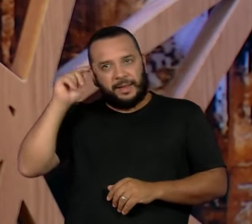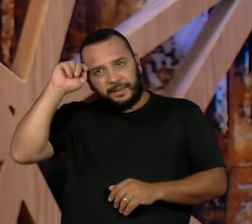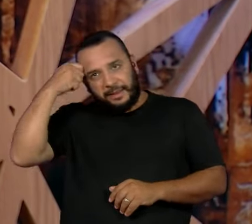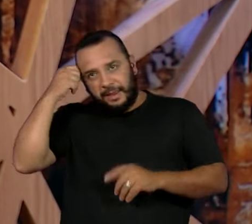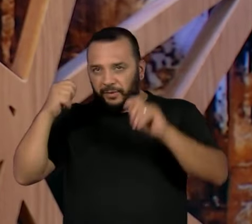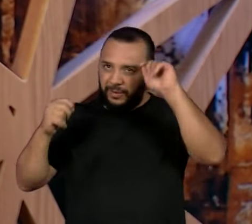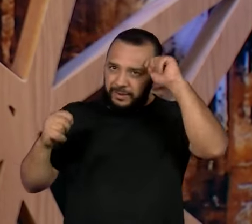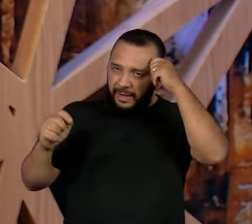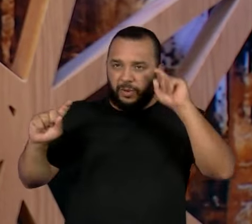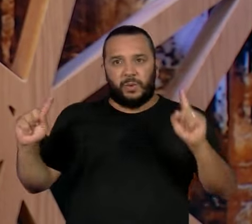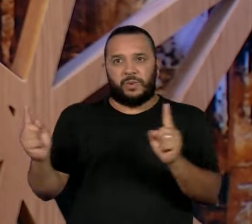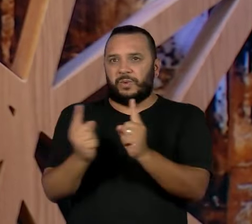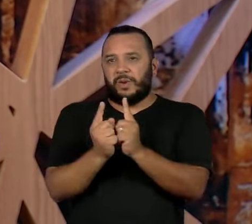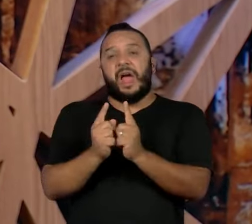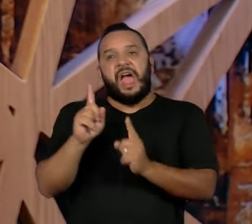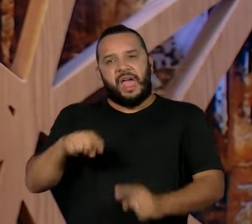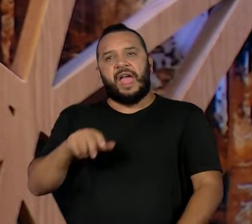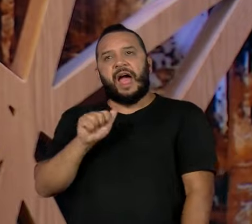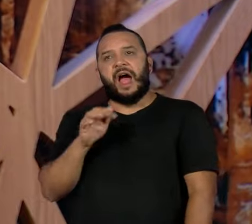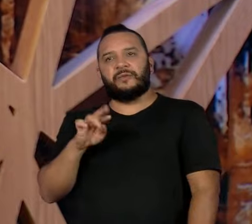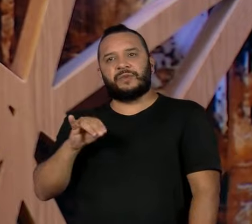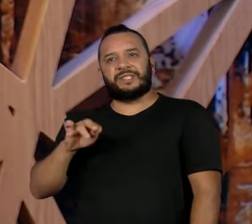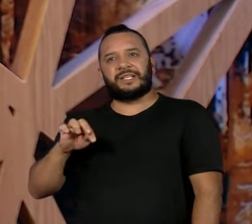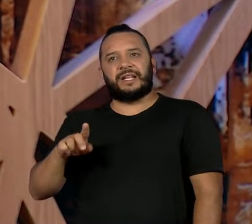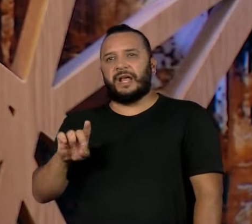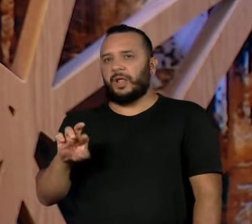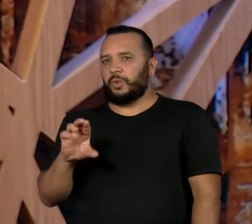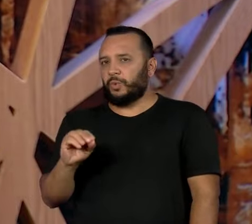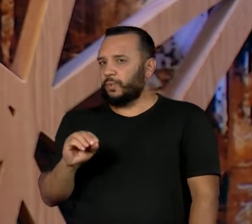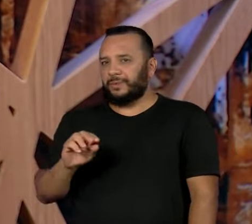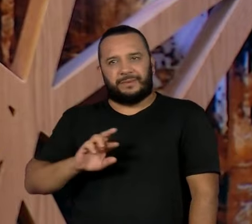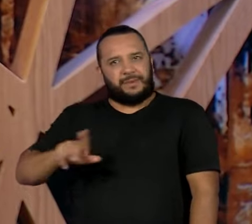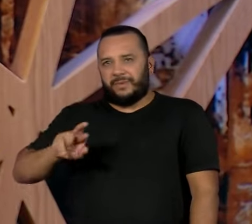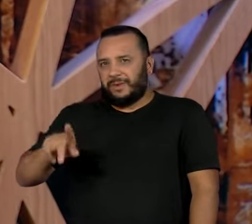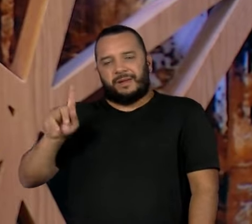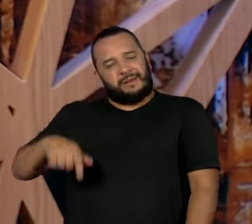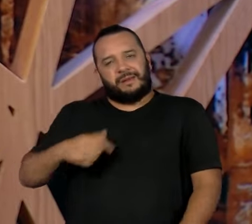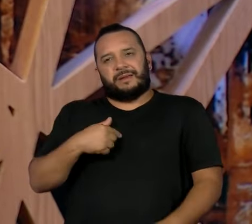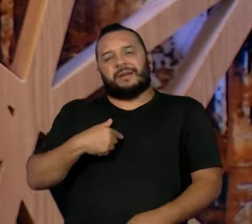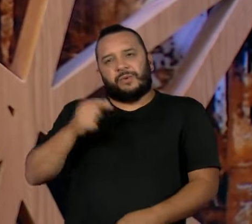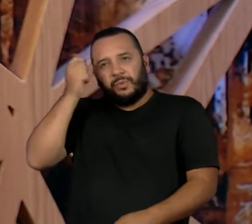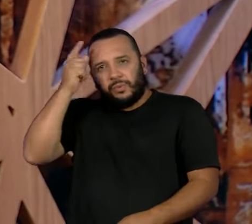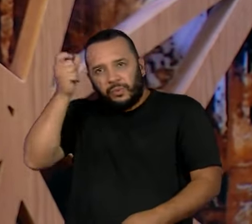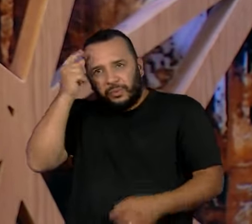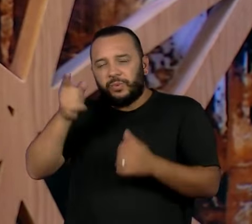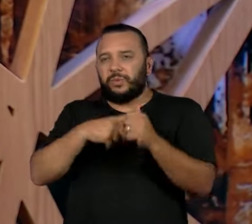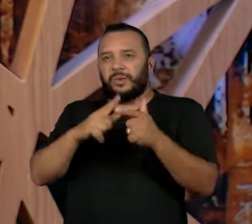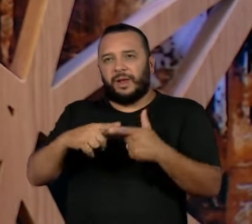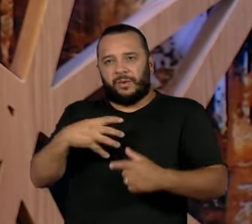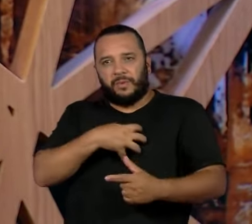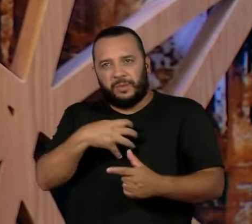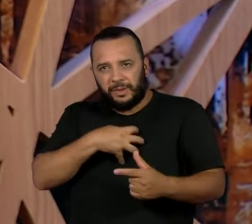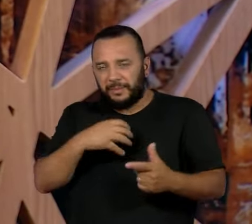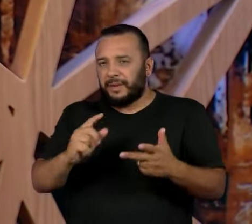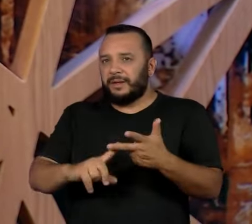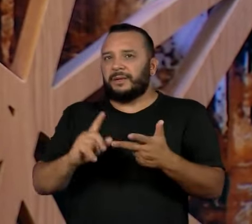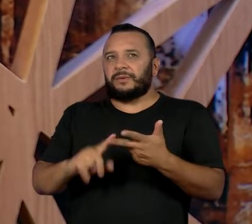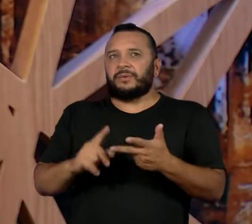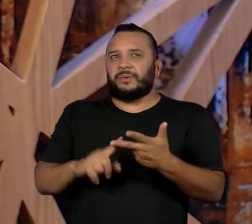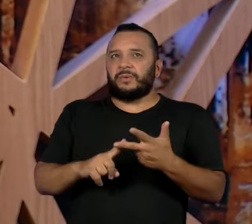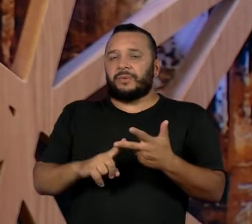relacionamento afrocentrado, né? Porque a afrocentricidade é um comportamento, é uma perspectiva cultural,